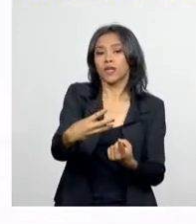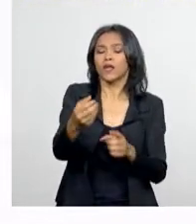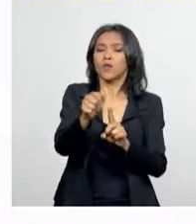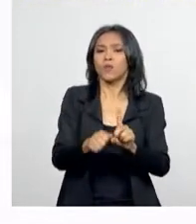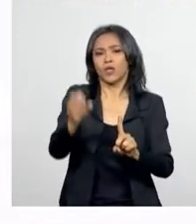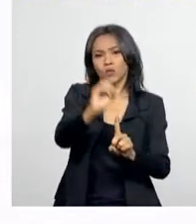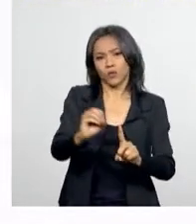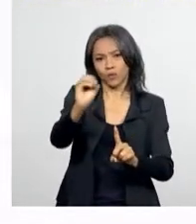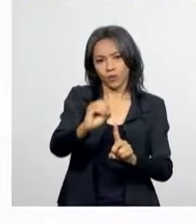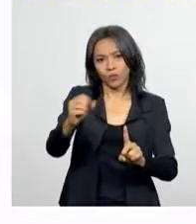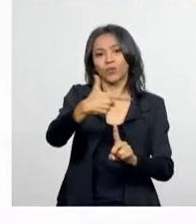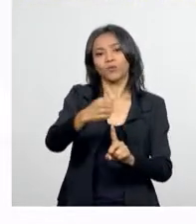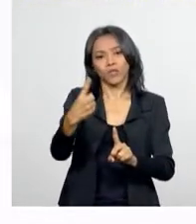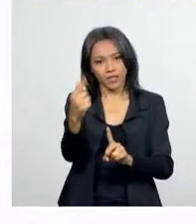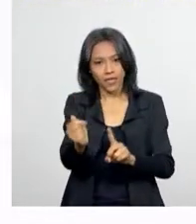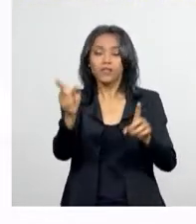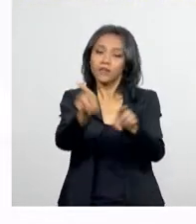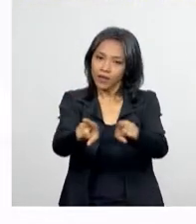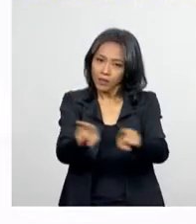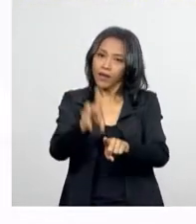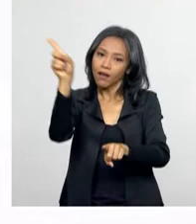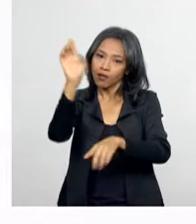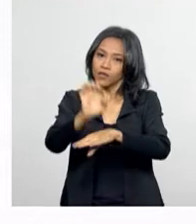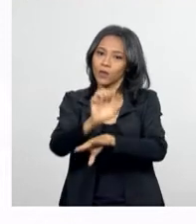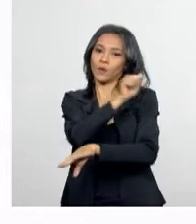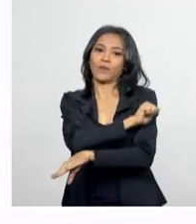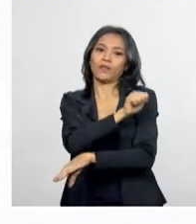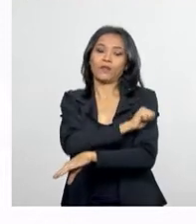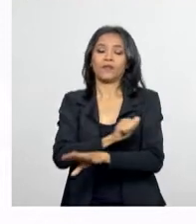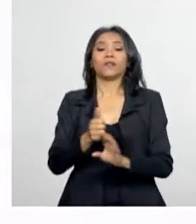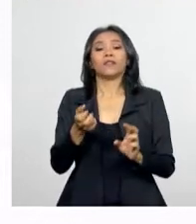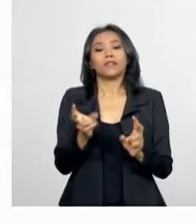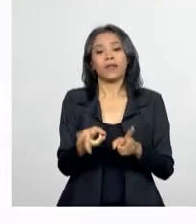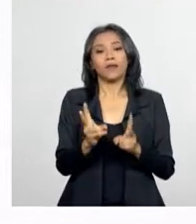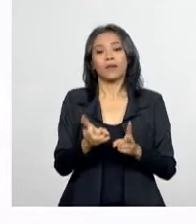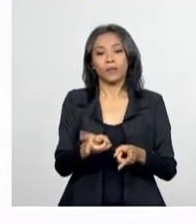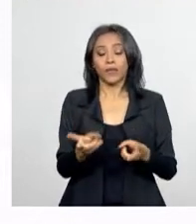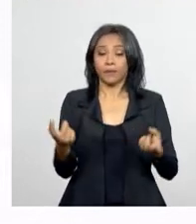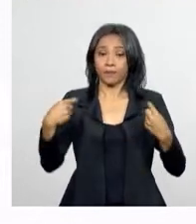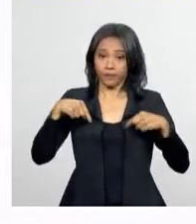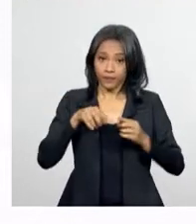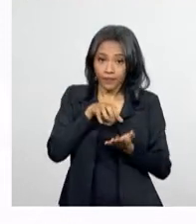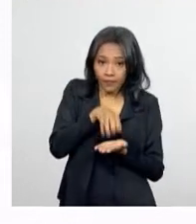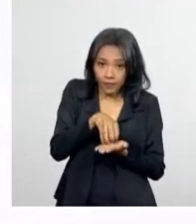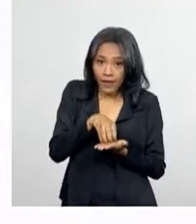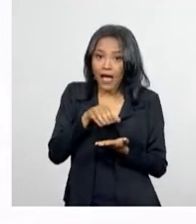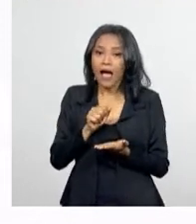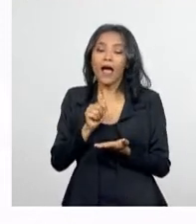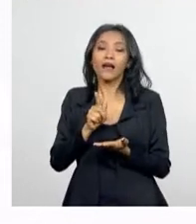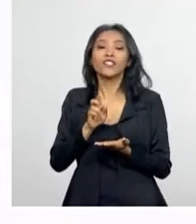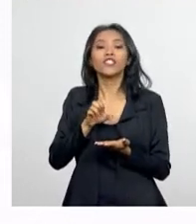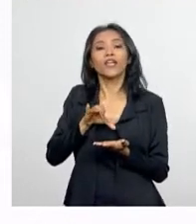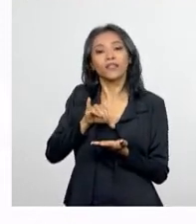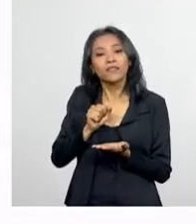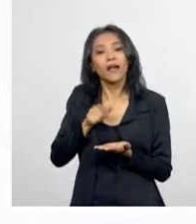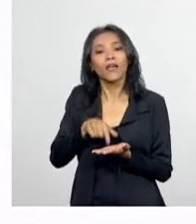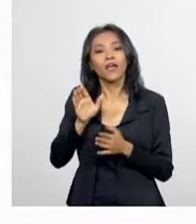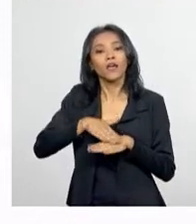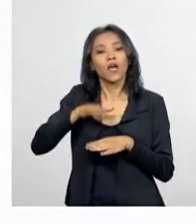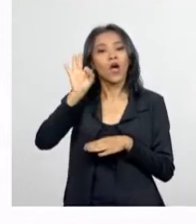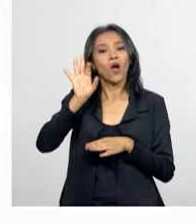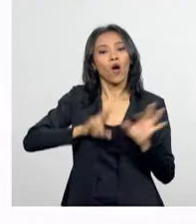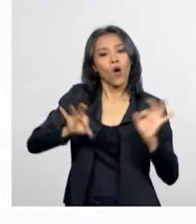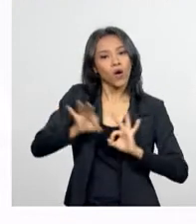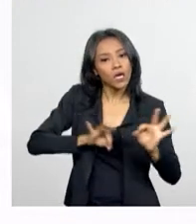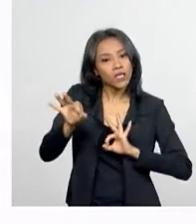17 também no rio de janeiro e isso porque é sempre a agência nacional do petróleo que faz os leilões que coloca os leões